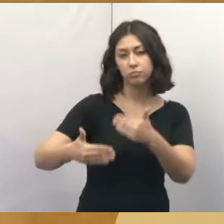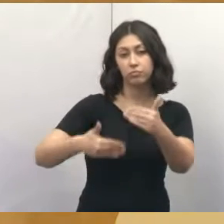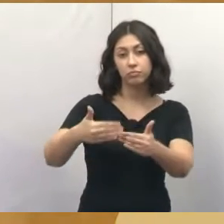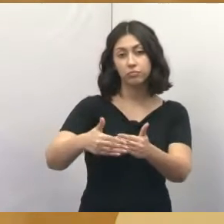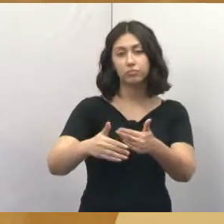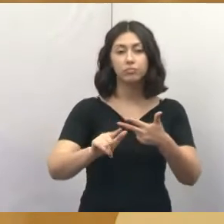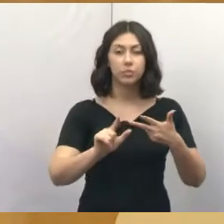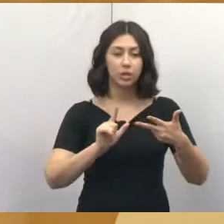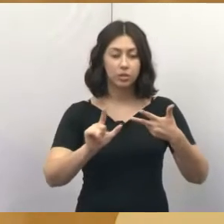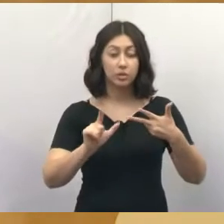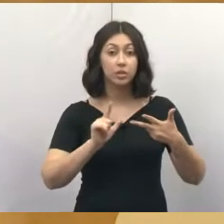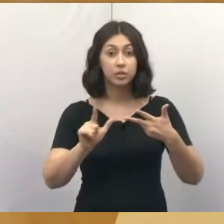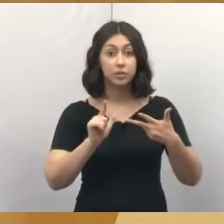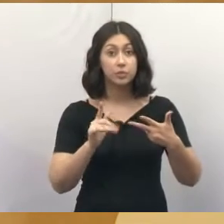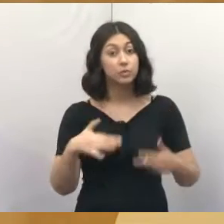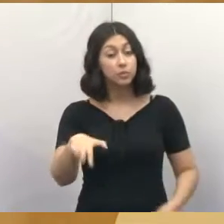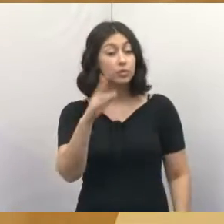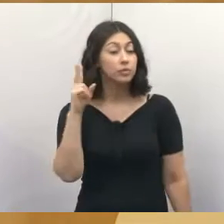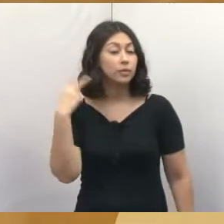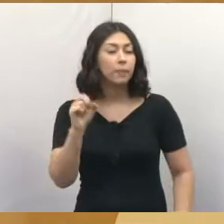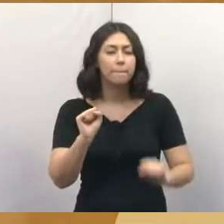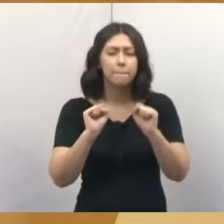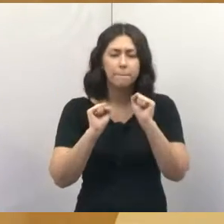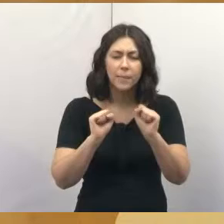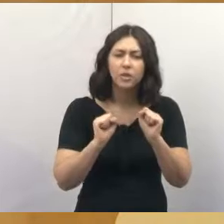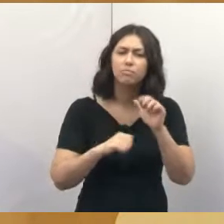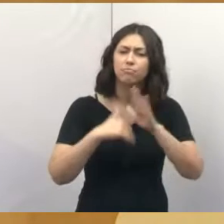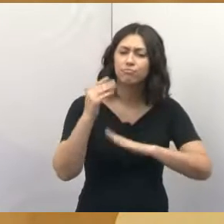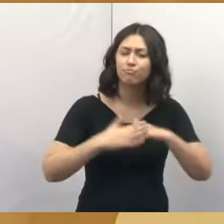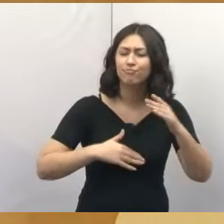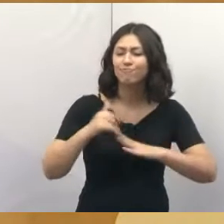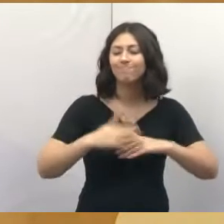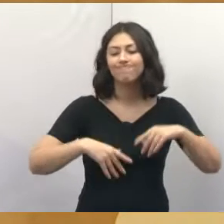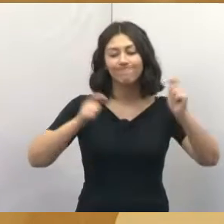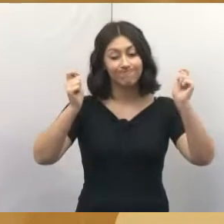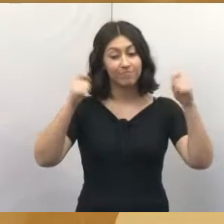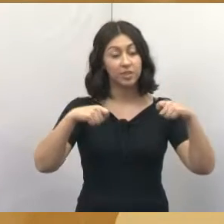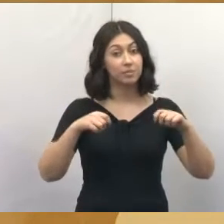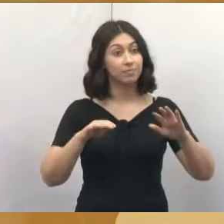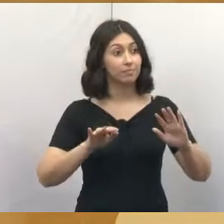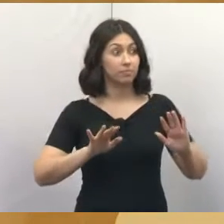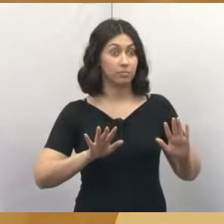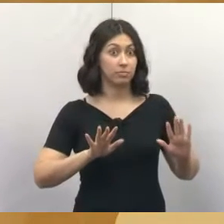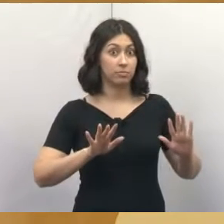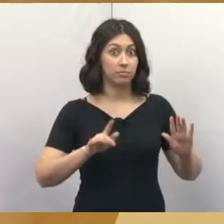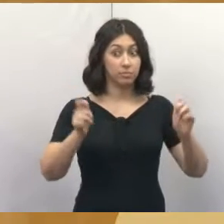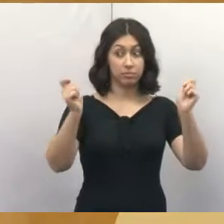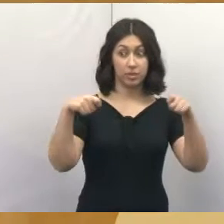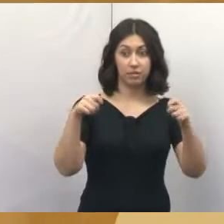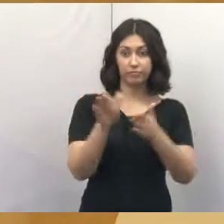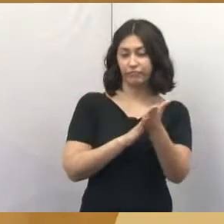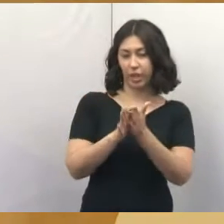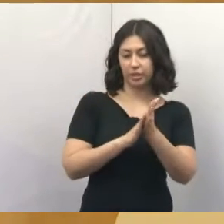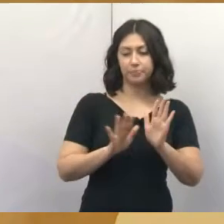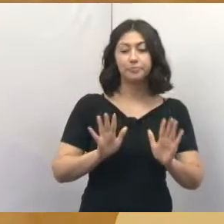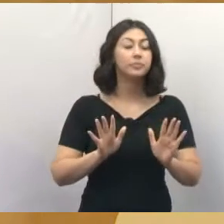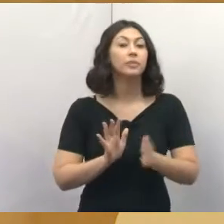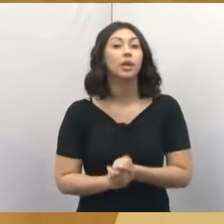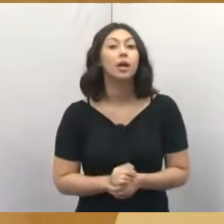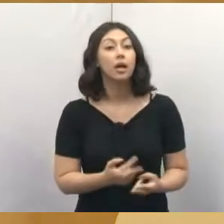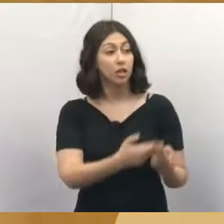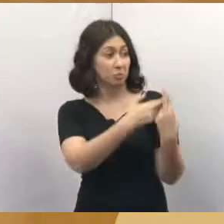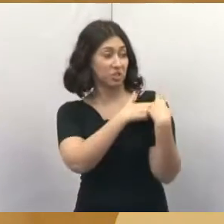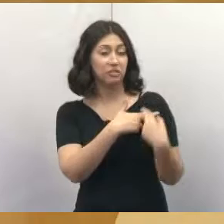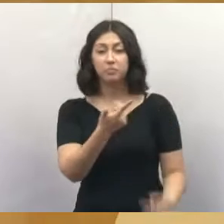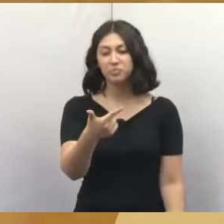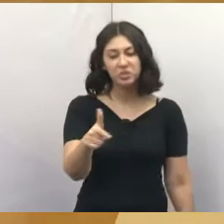legislativo, permitindo assim que os vereadores possam atuar de maneira mais eficaz. Não está tendo como ter eficácia aqui. Responsável, não